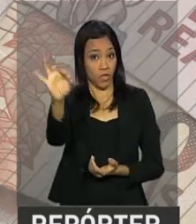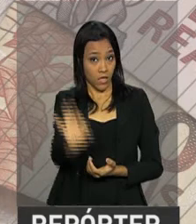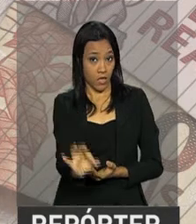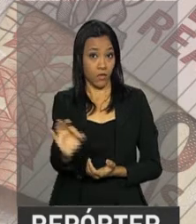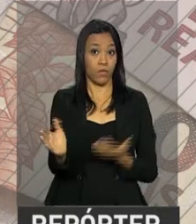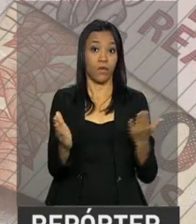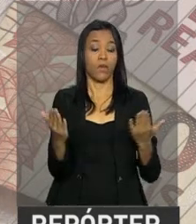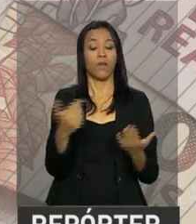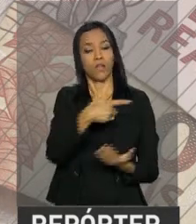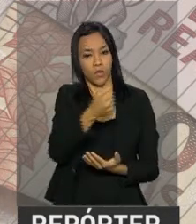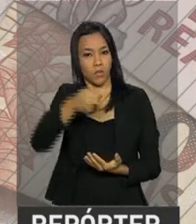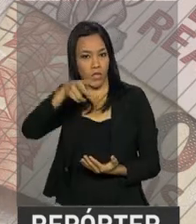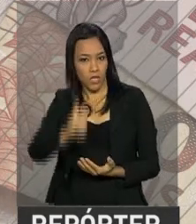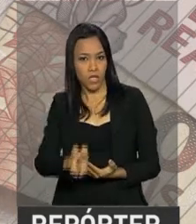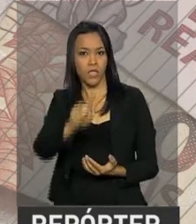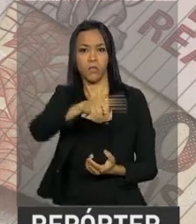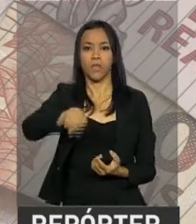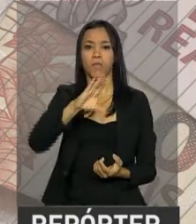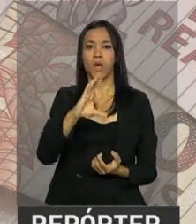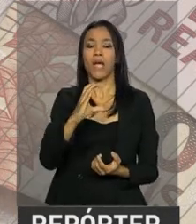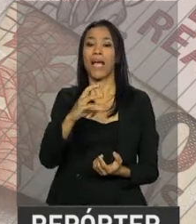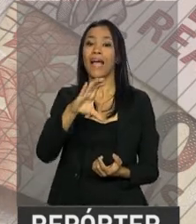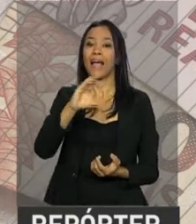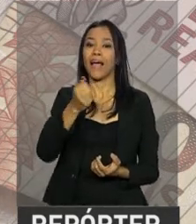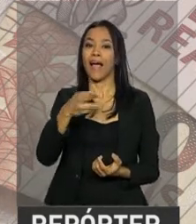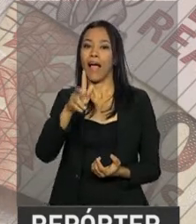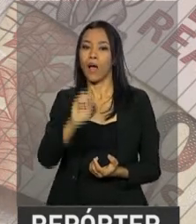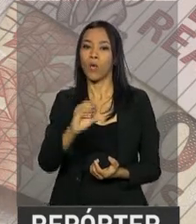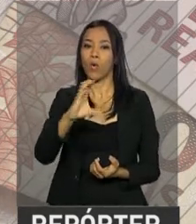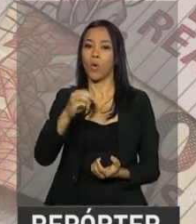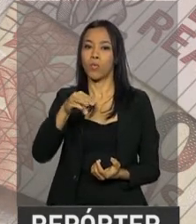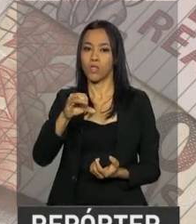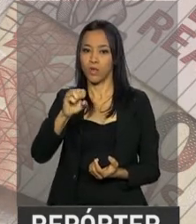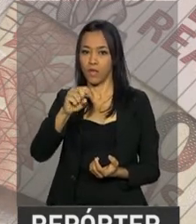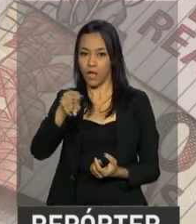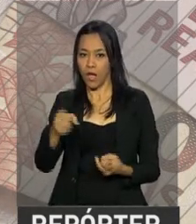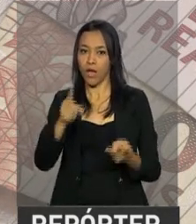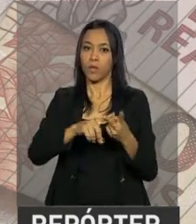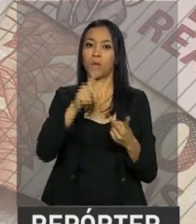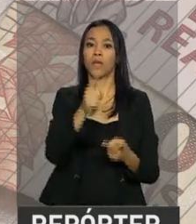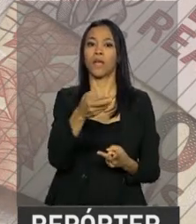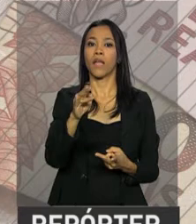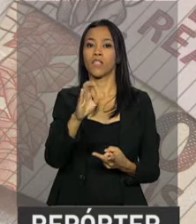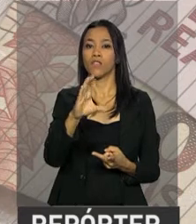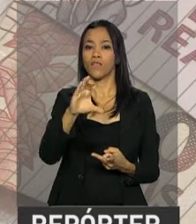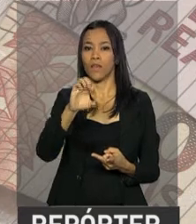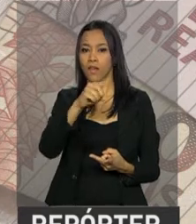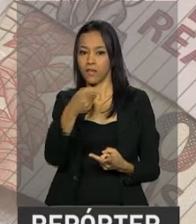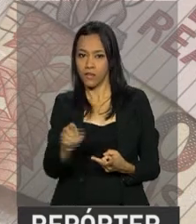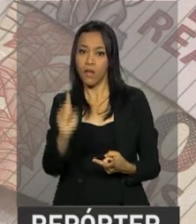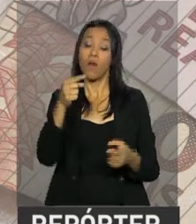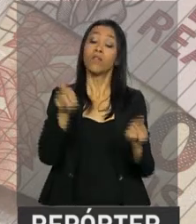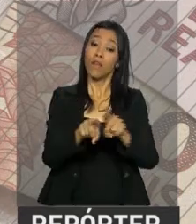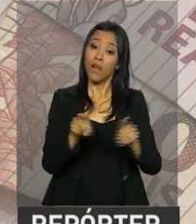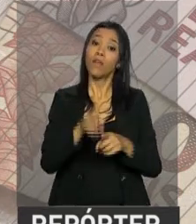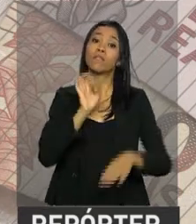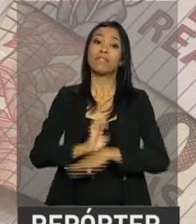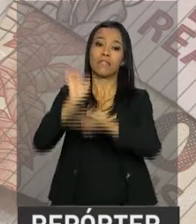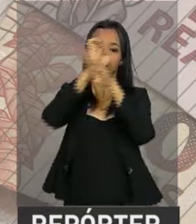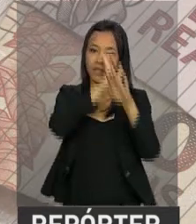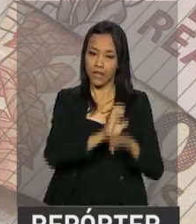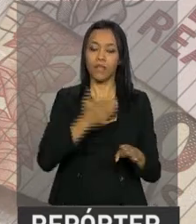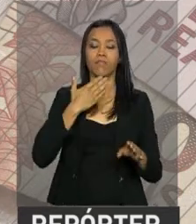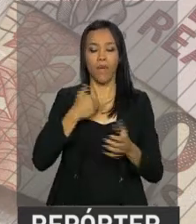2015 das despesas com cargos comissionados, temporários e gratificações. Os estados também se comprometeram a apoiar a reforma